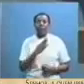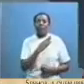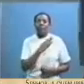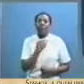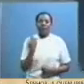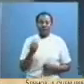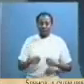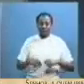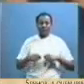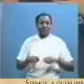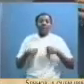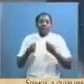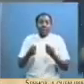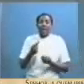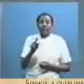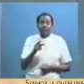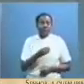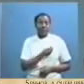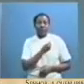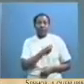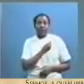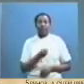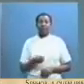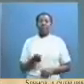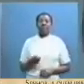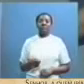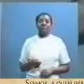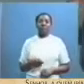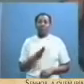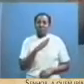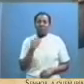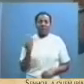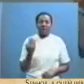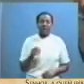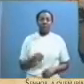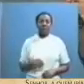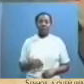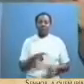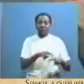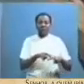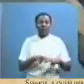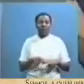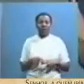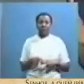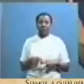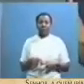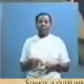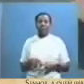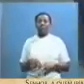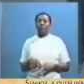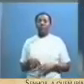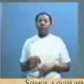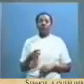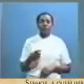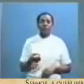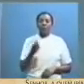Mas a primeira condição para alguém deixar de ser drogado, para alguém deixar de ser prostituído e prostituidor, para